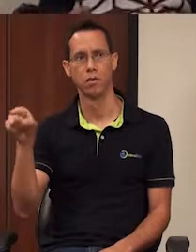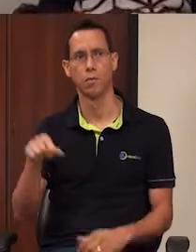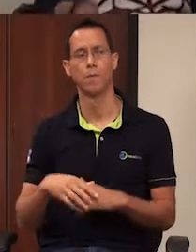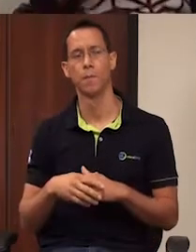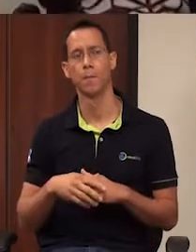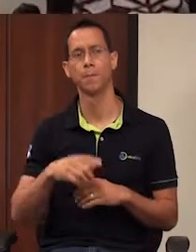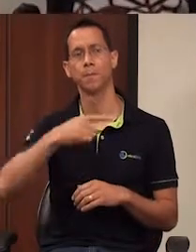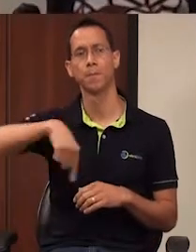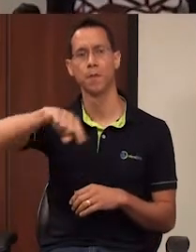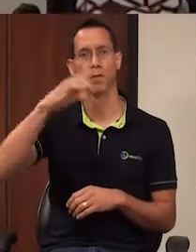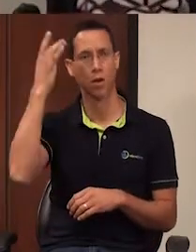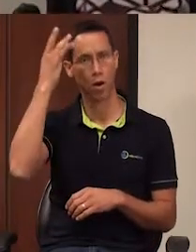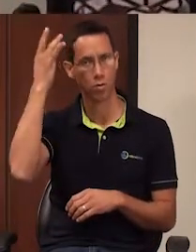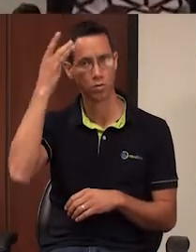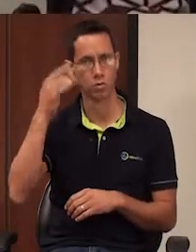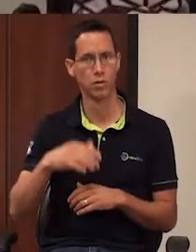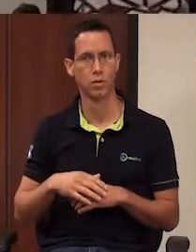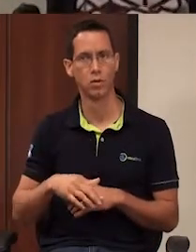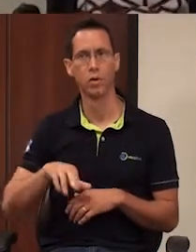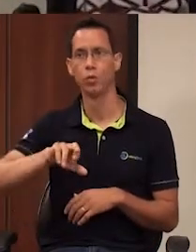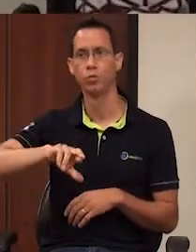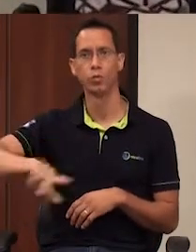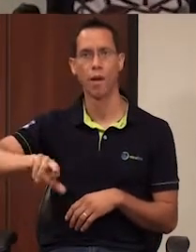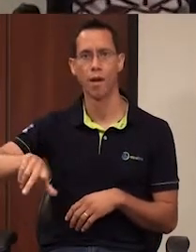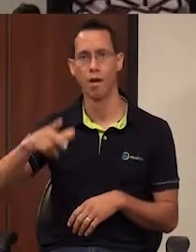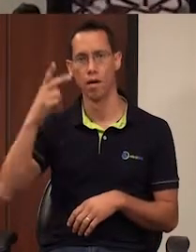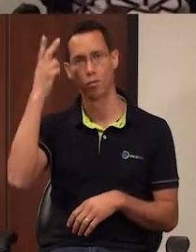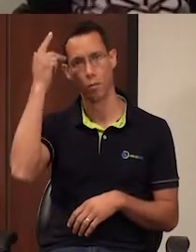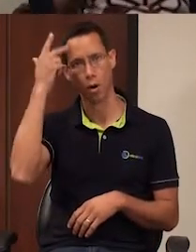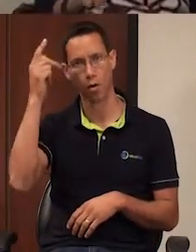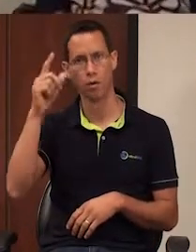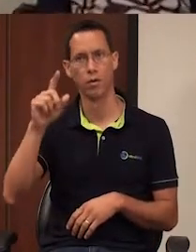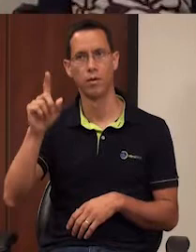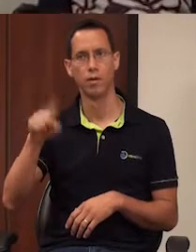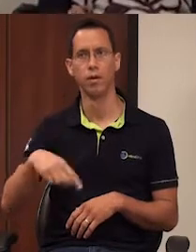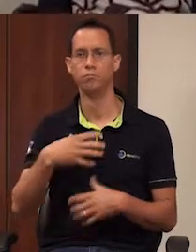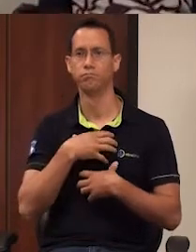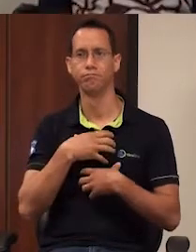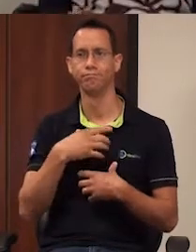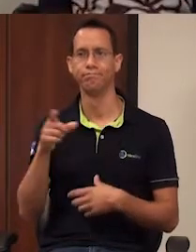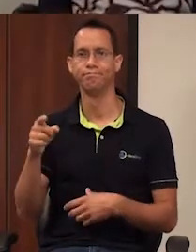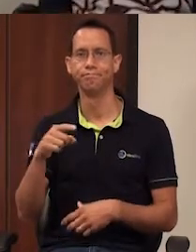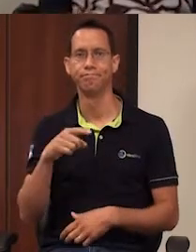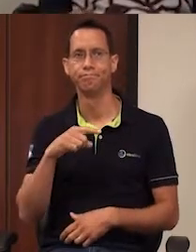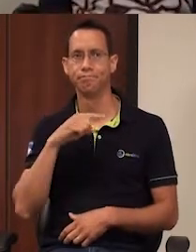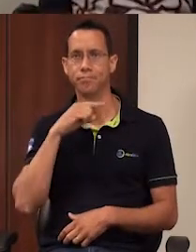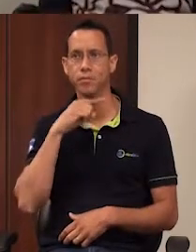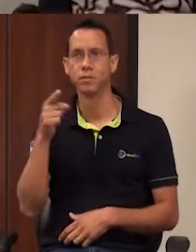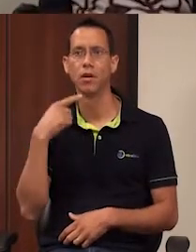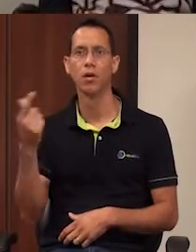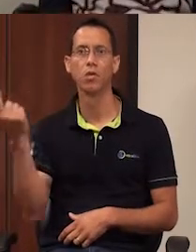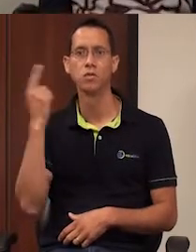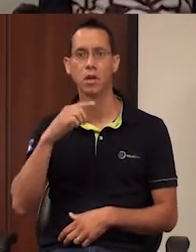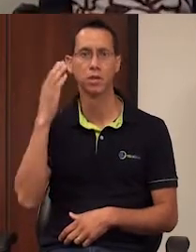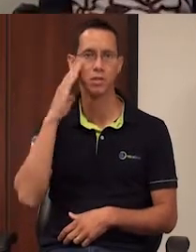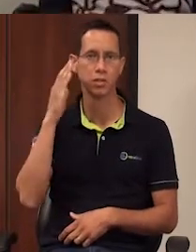gente acha que não é normal, que não é uma característica que ela, né, não permite que ela consiga